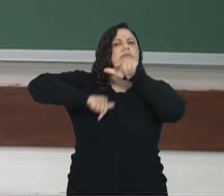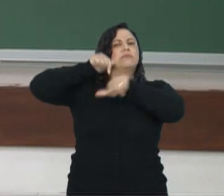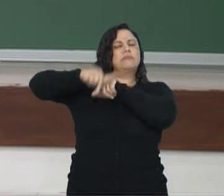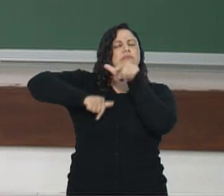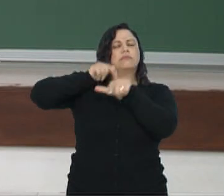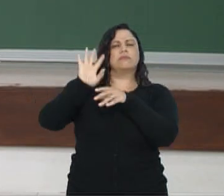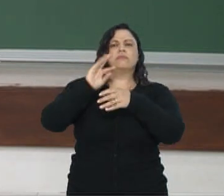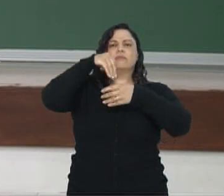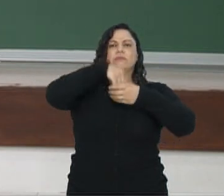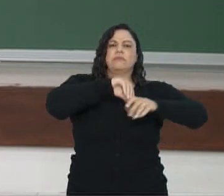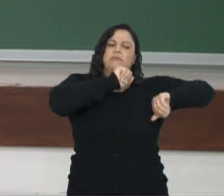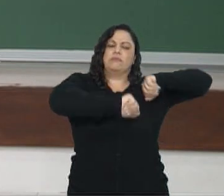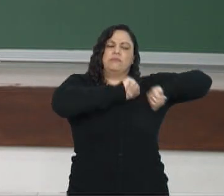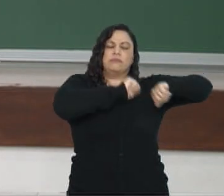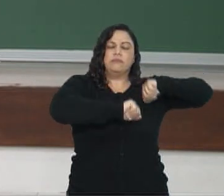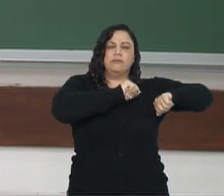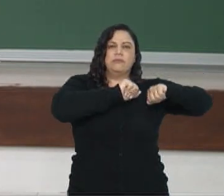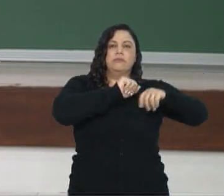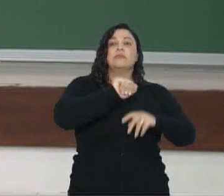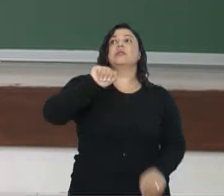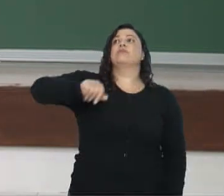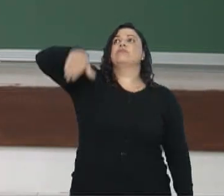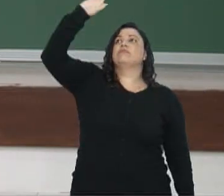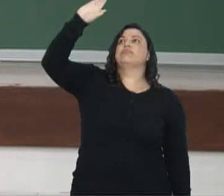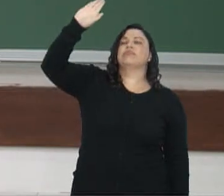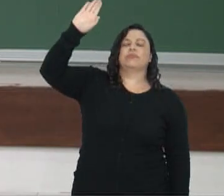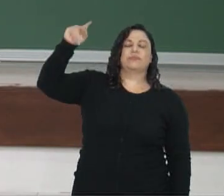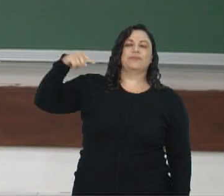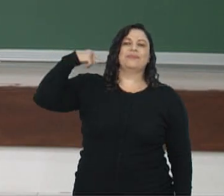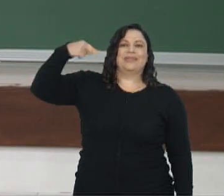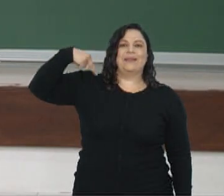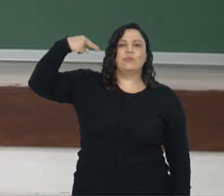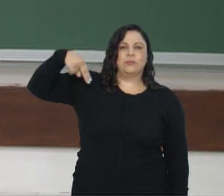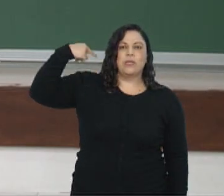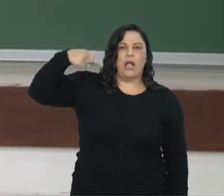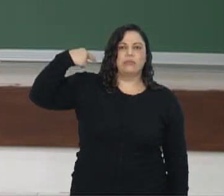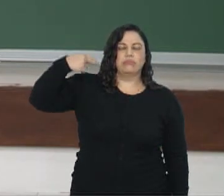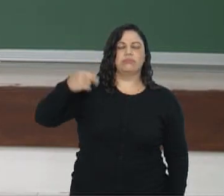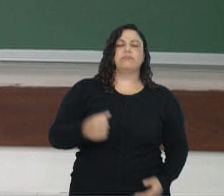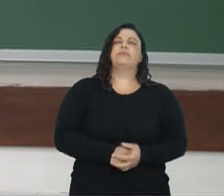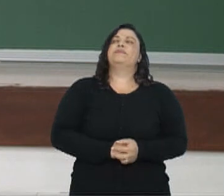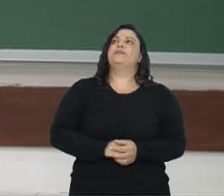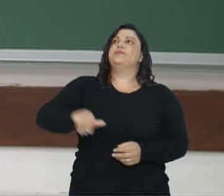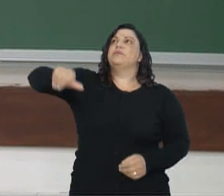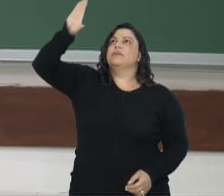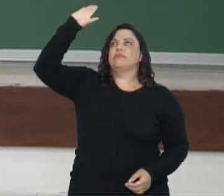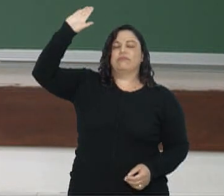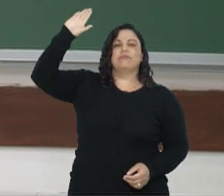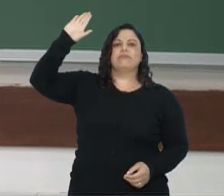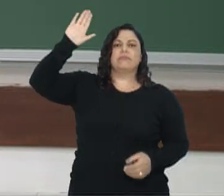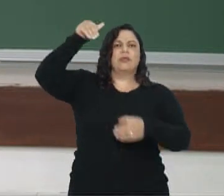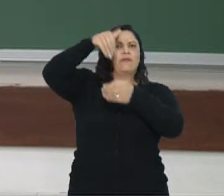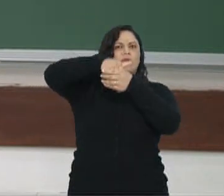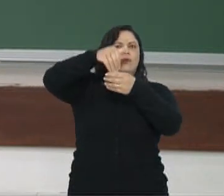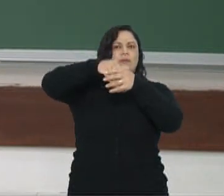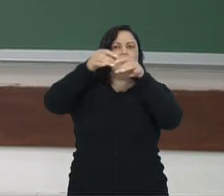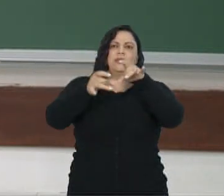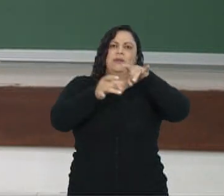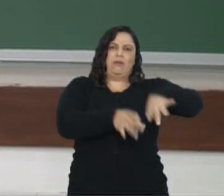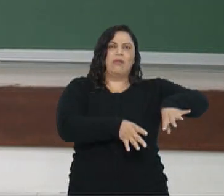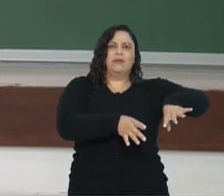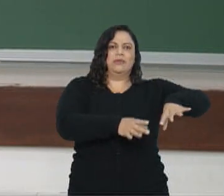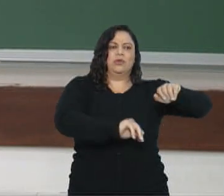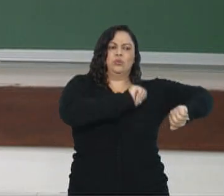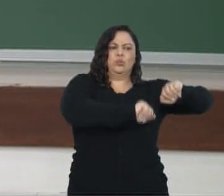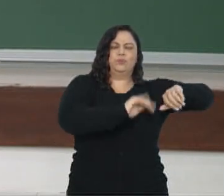numa fábrica e ele se candidata a ser deputado. A partir do momento que ele foi eleito e virou deputado, ele deixou de ser trabalhador.